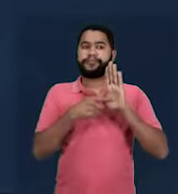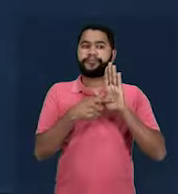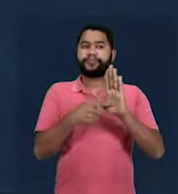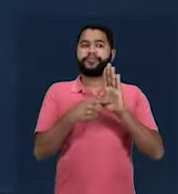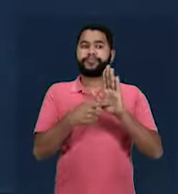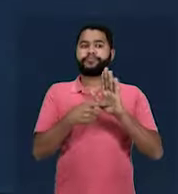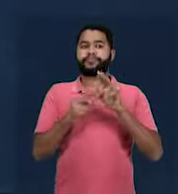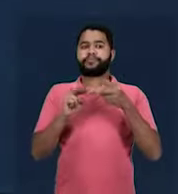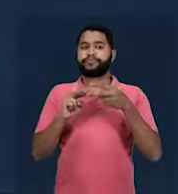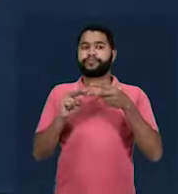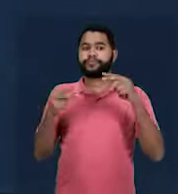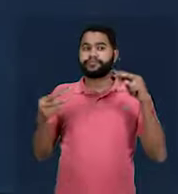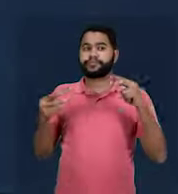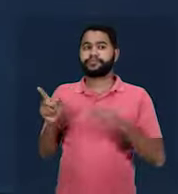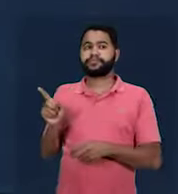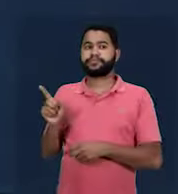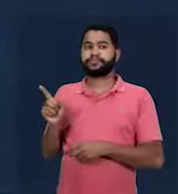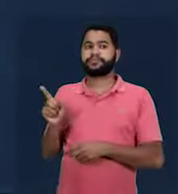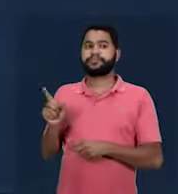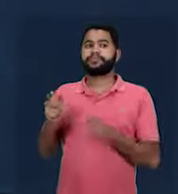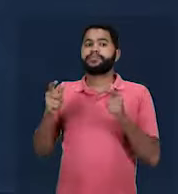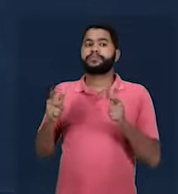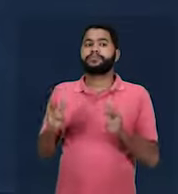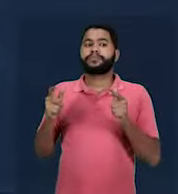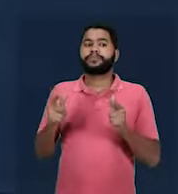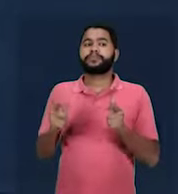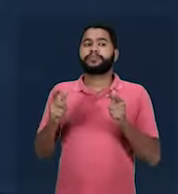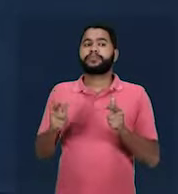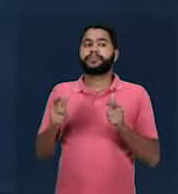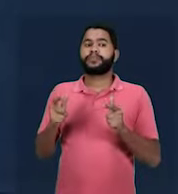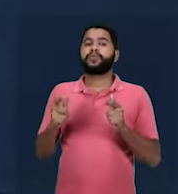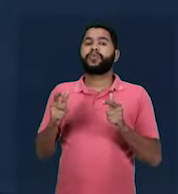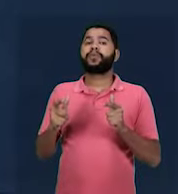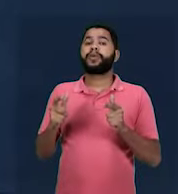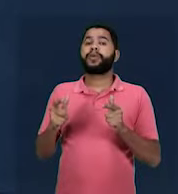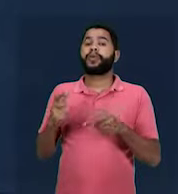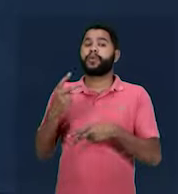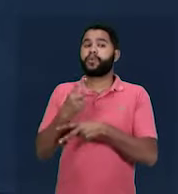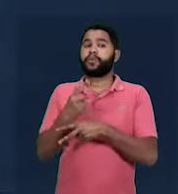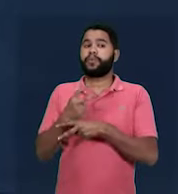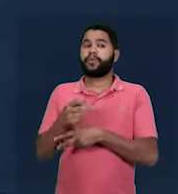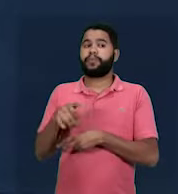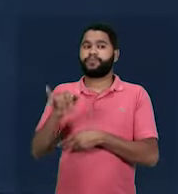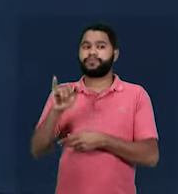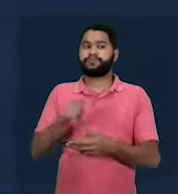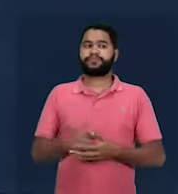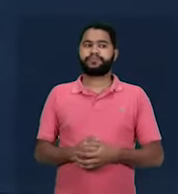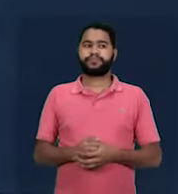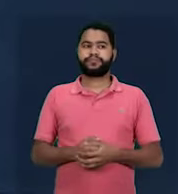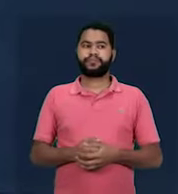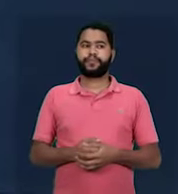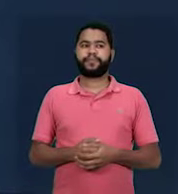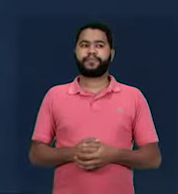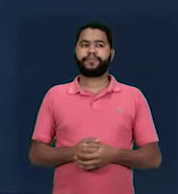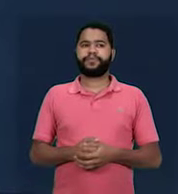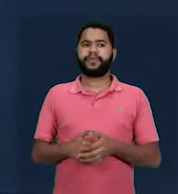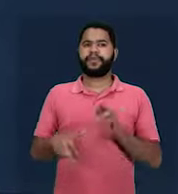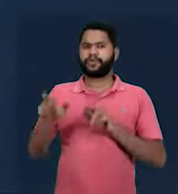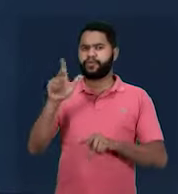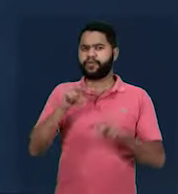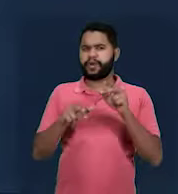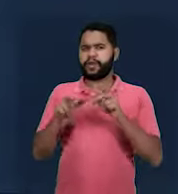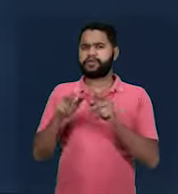por genes localizados no cromossomo Y. Então, eu posso colocar diferenciação